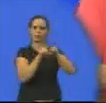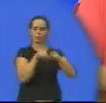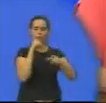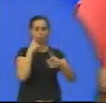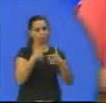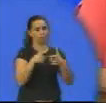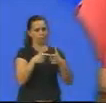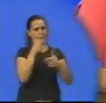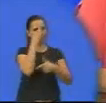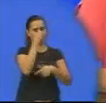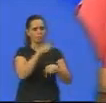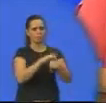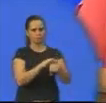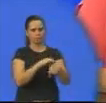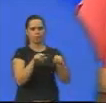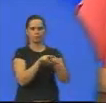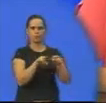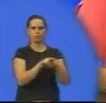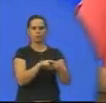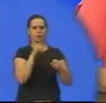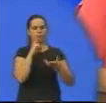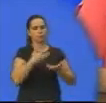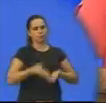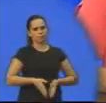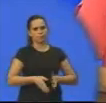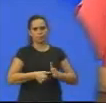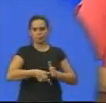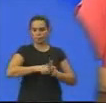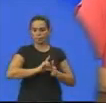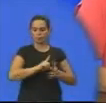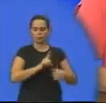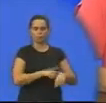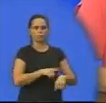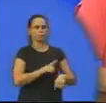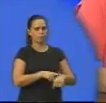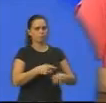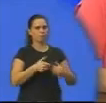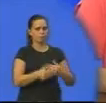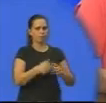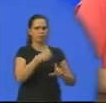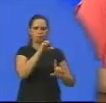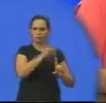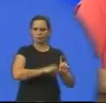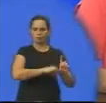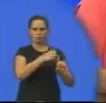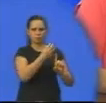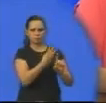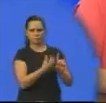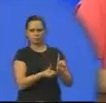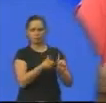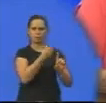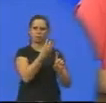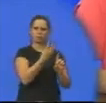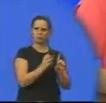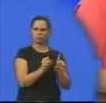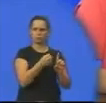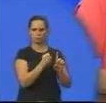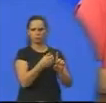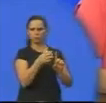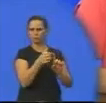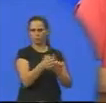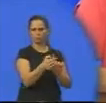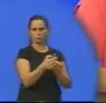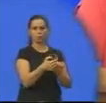trazer sequelas depois. Parto prematuro é um parto antes, não é, do período de 36,